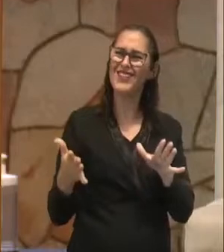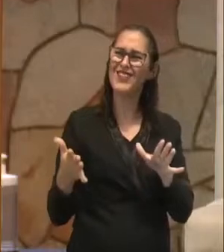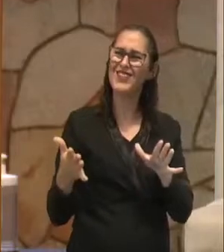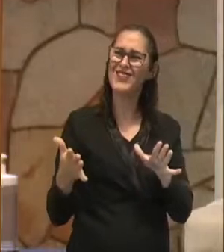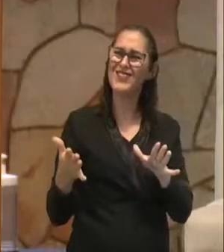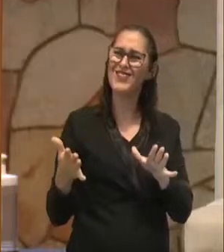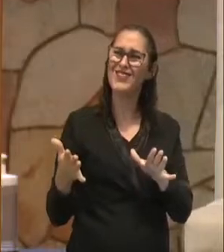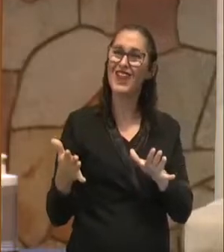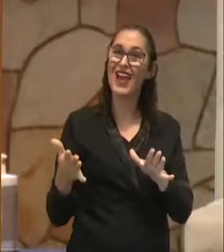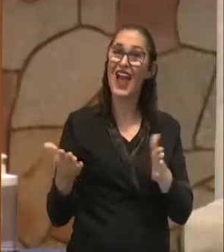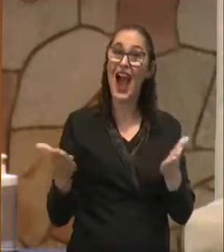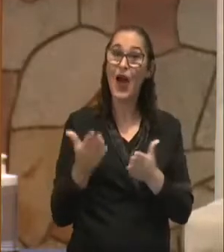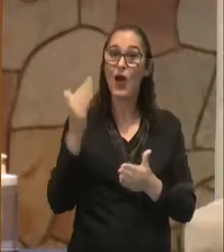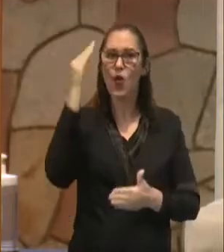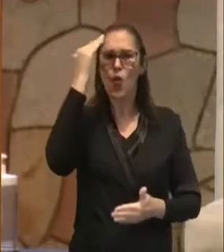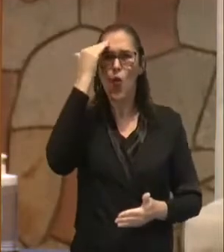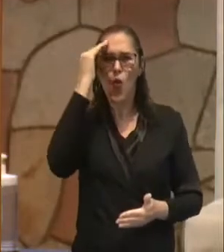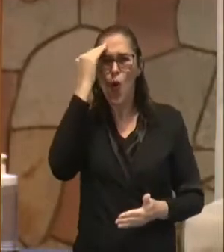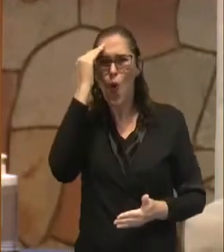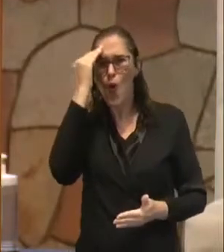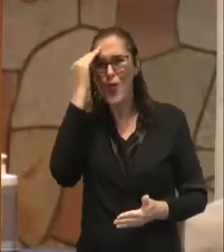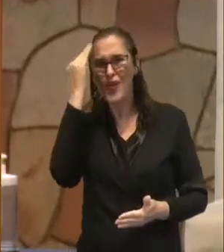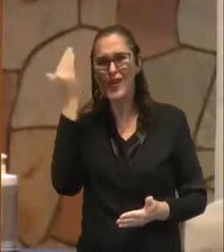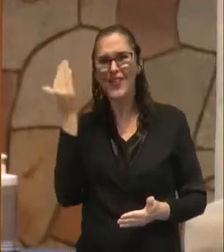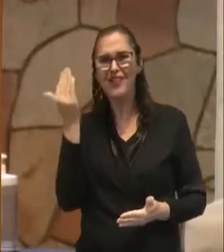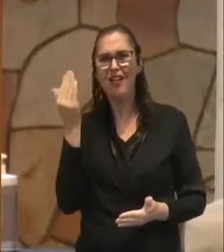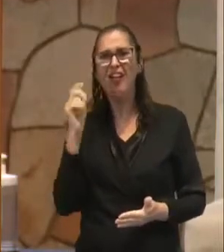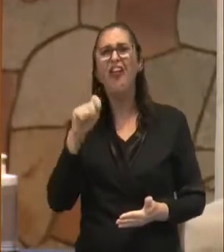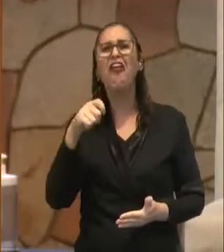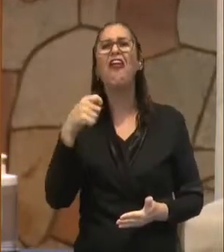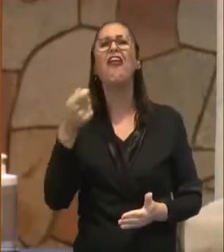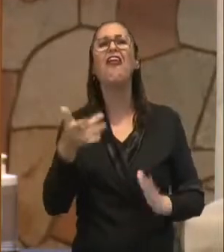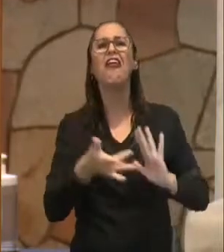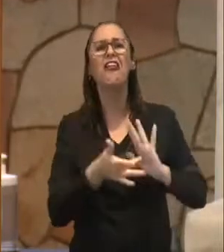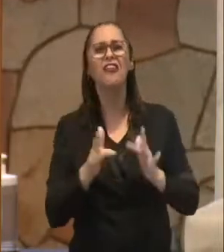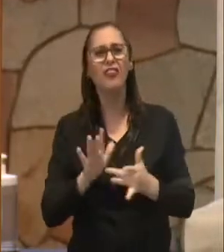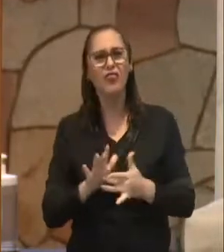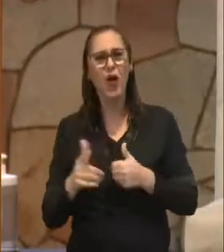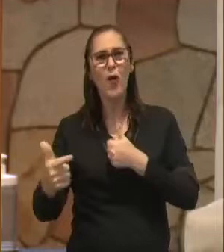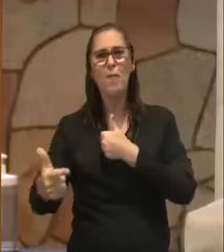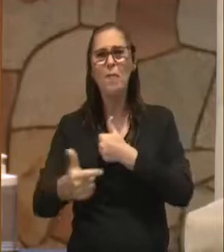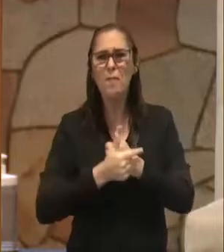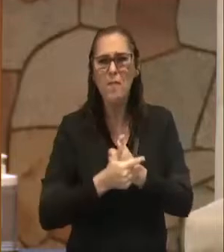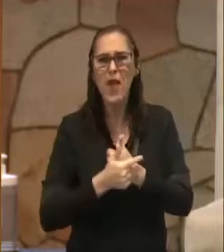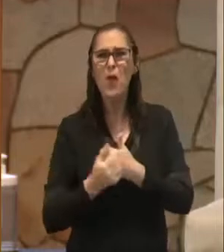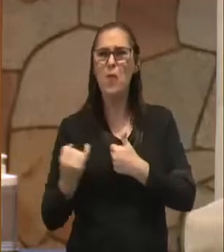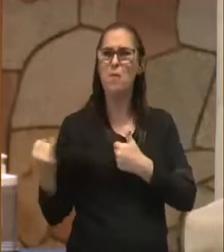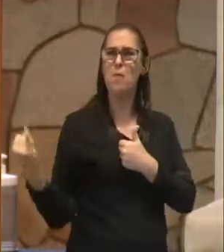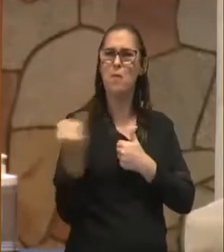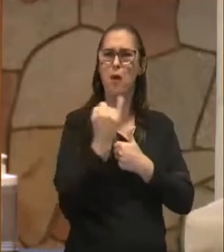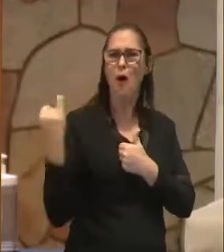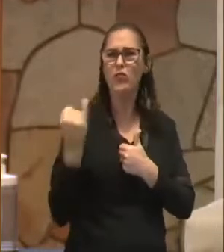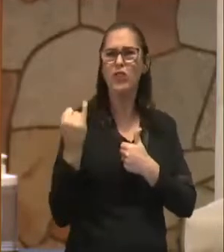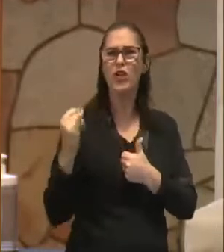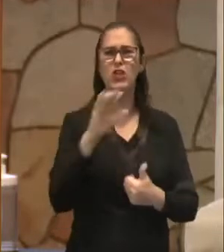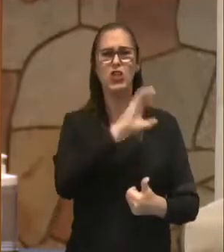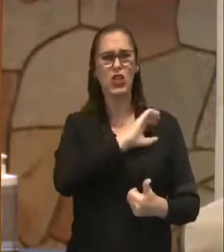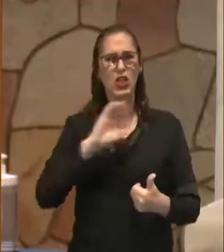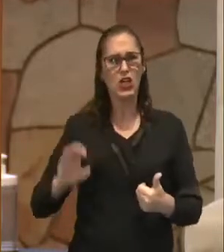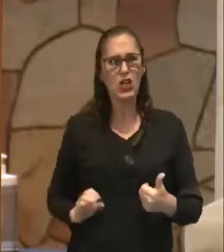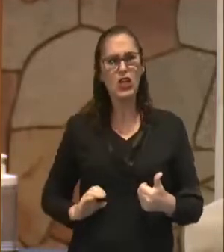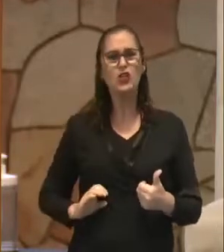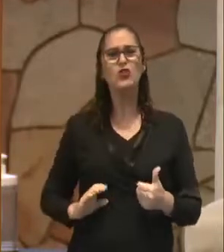nessa compreensão de quem é Jesus e do papel fundamental de Cristo para a sua